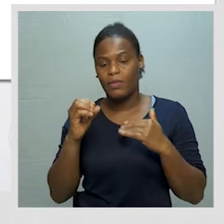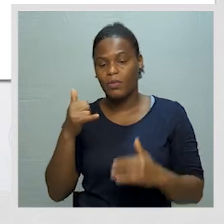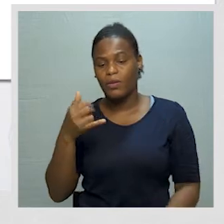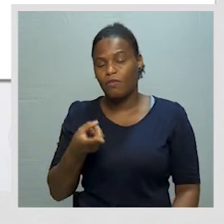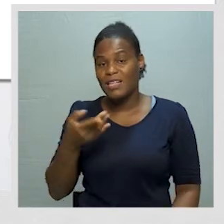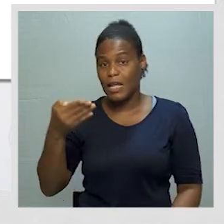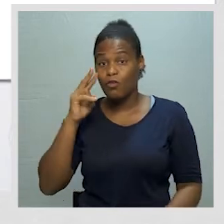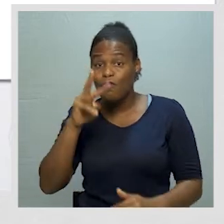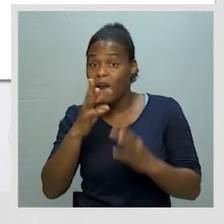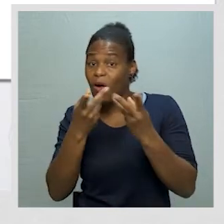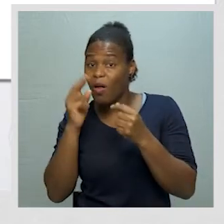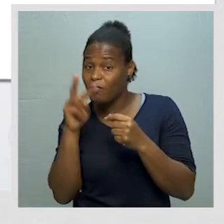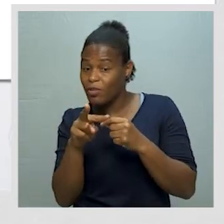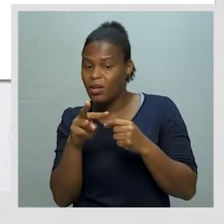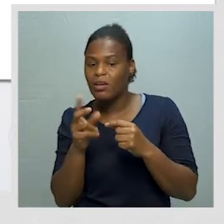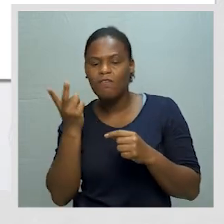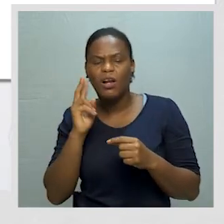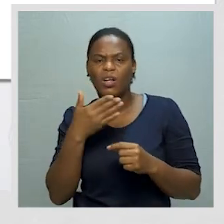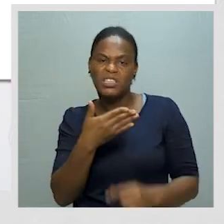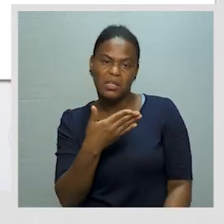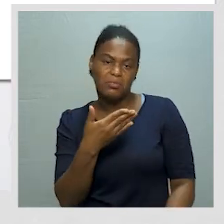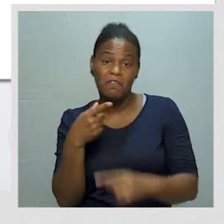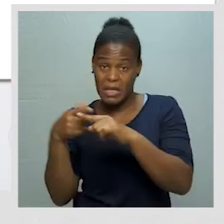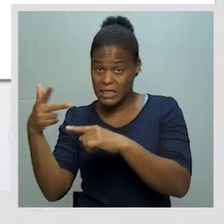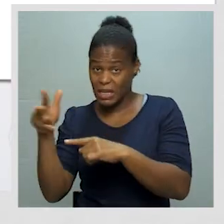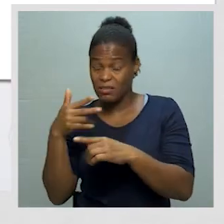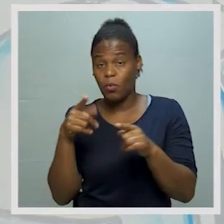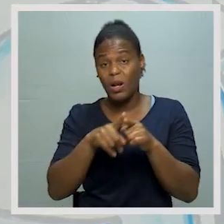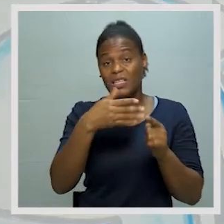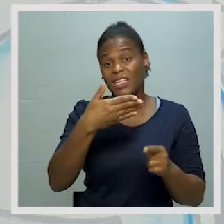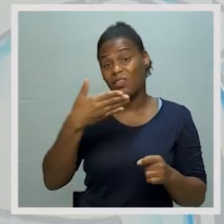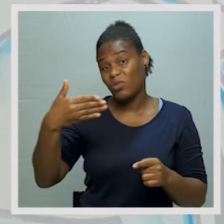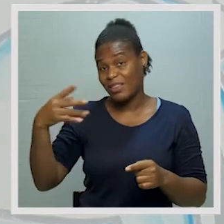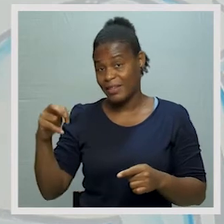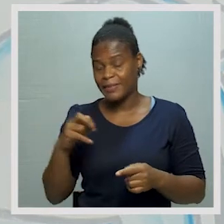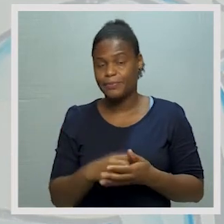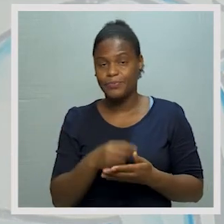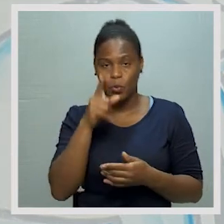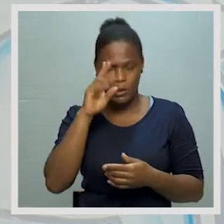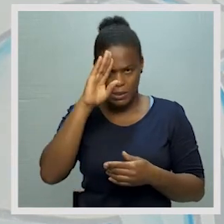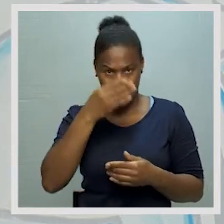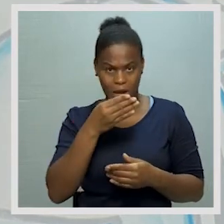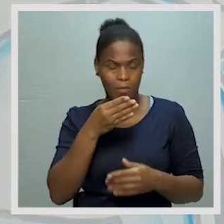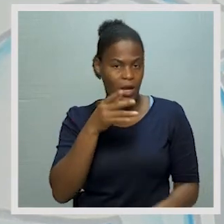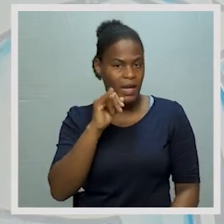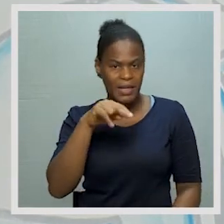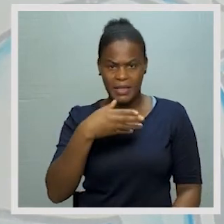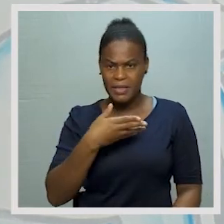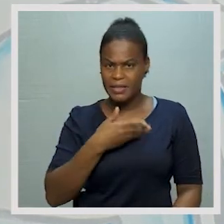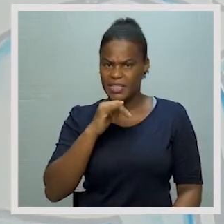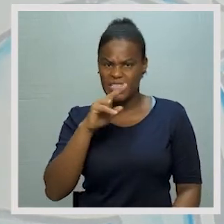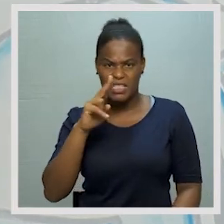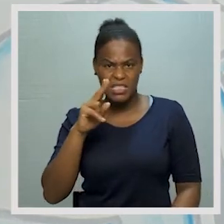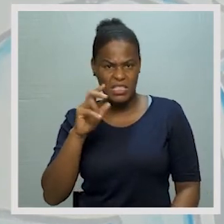140.297 vezes 100, dá um valor de 113. E vocês já sabem que o índice não tem unidade,